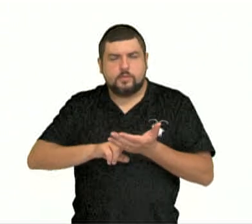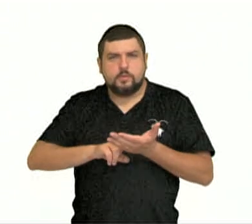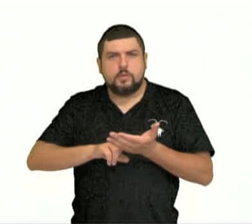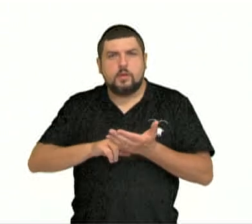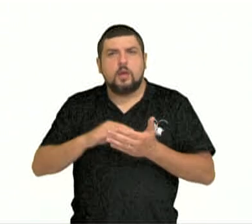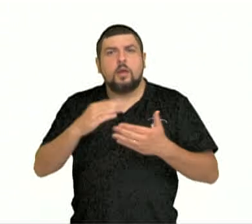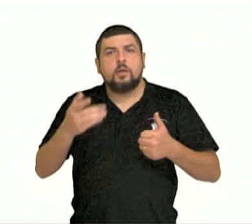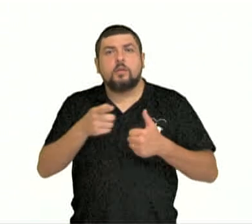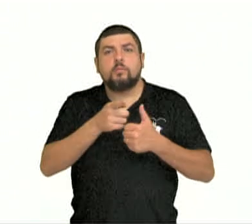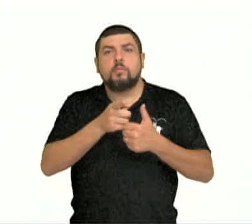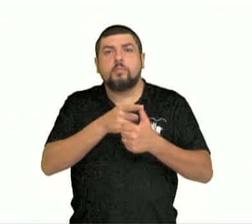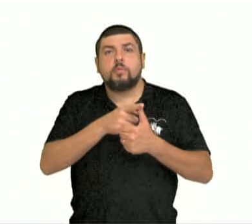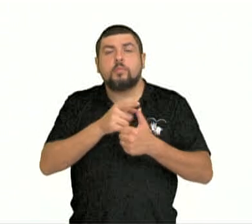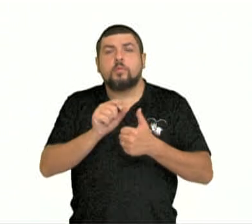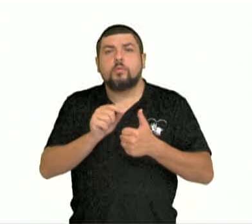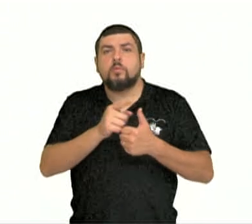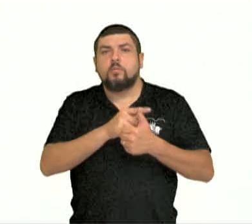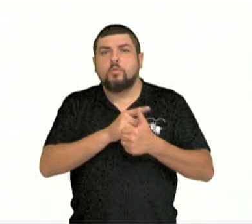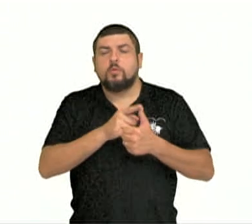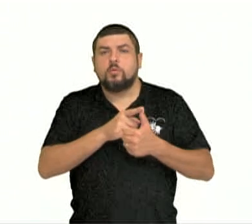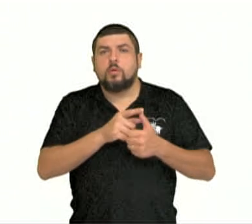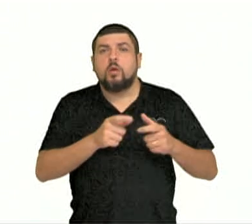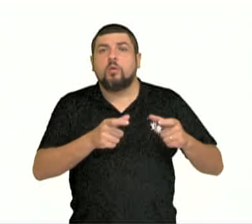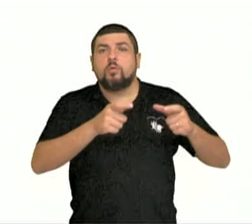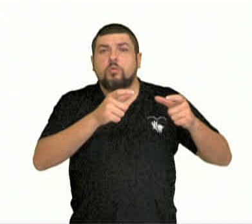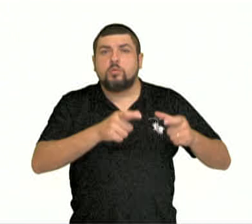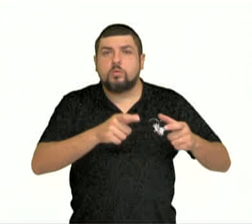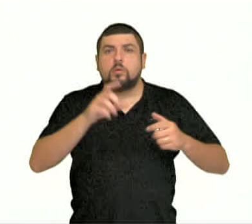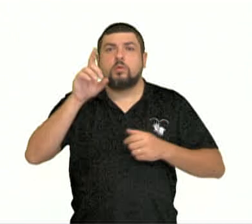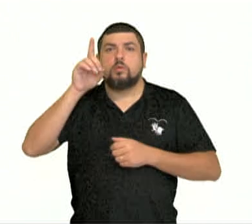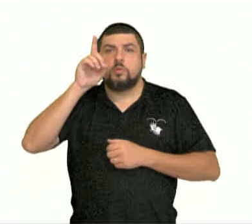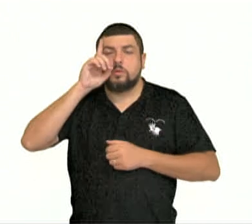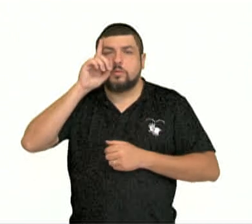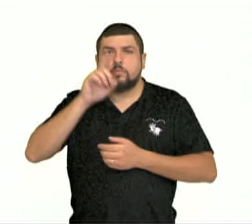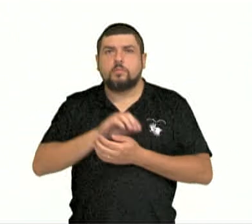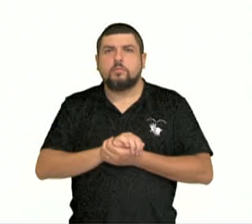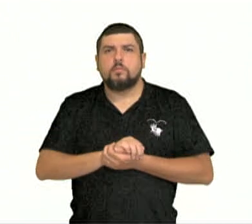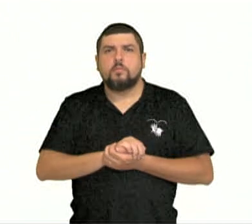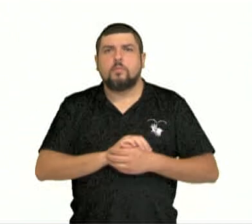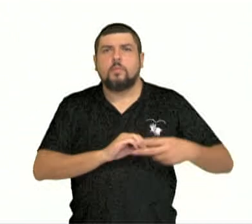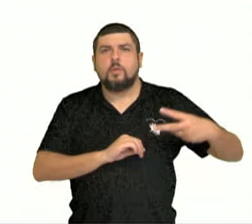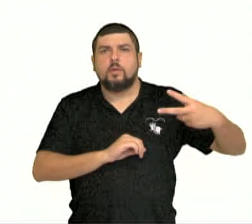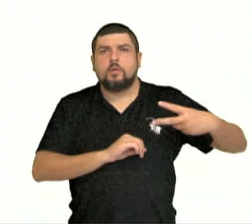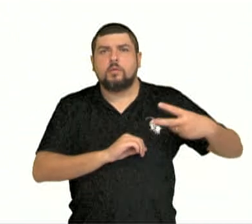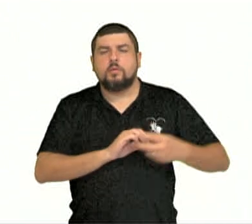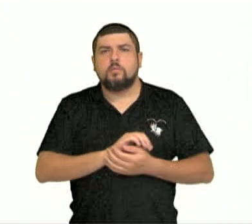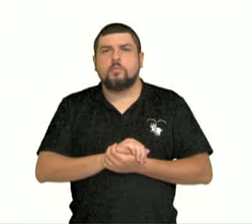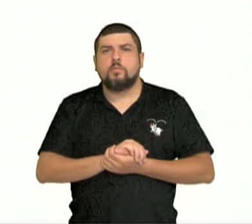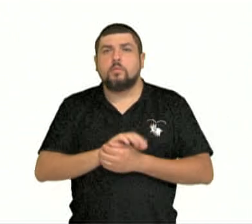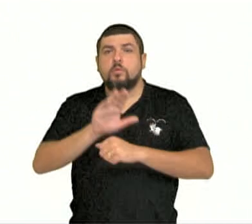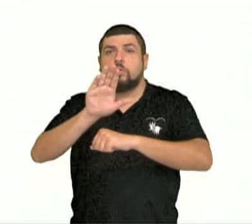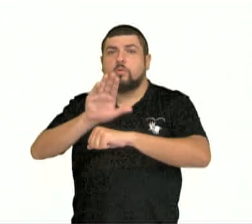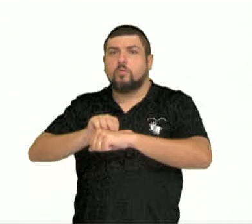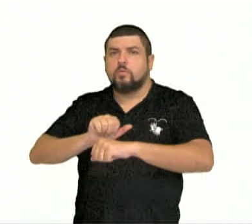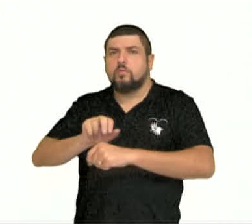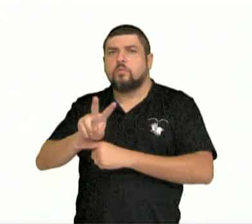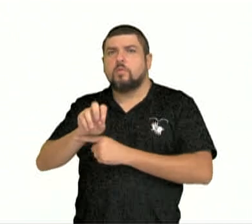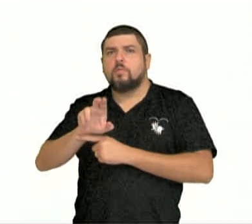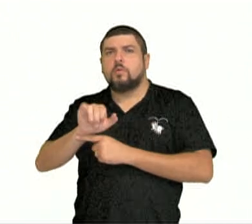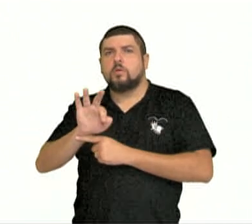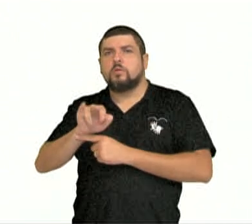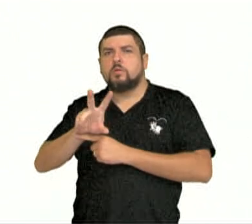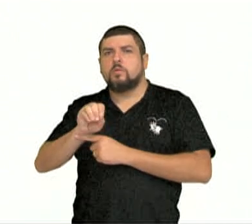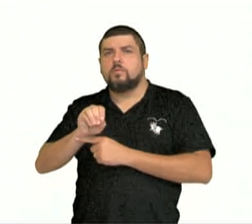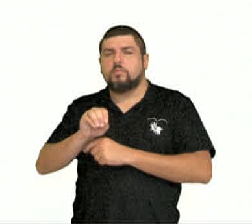coisa, local e data, o famoso cabeçalho. Segunda coisa, o vocativo. Vocativo, o que